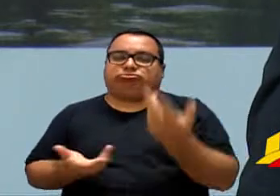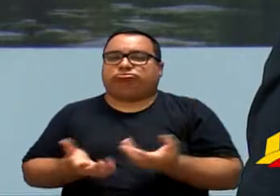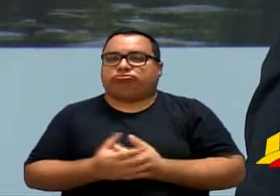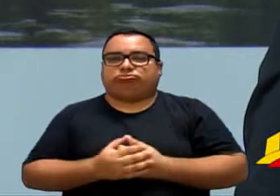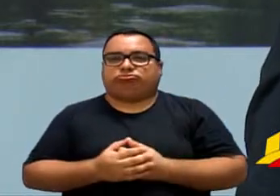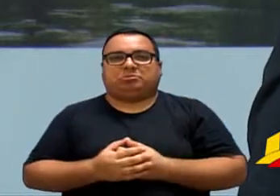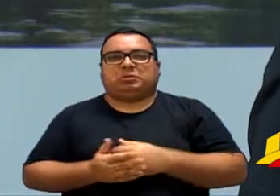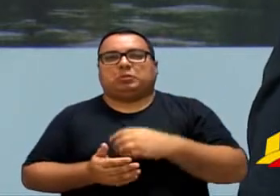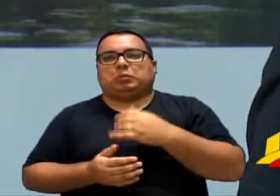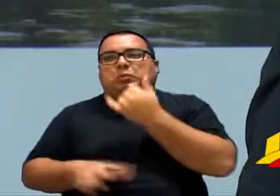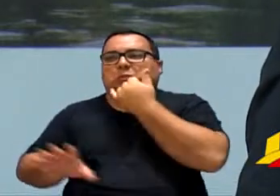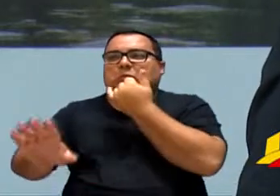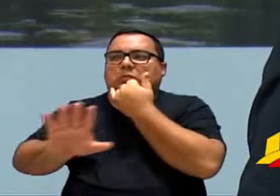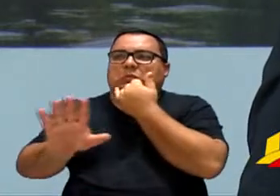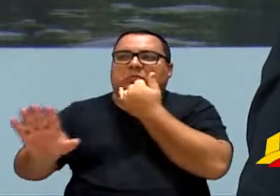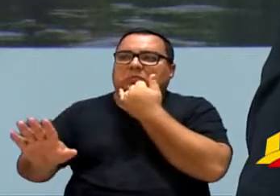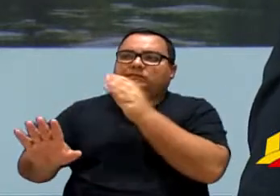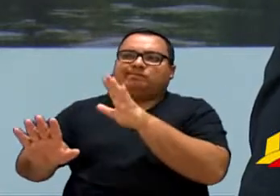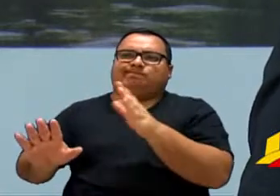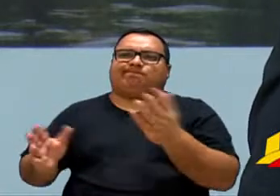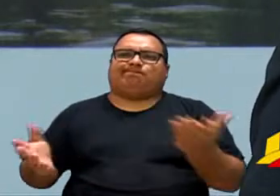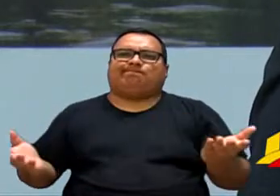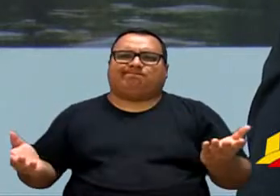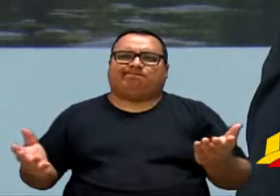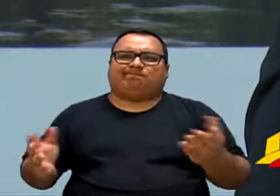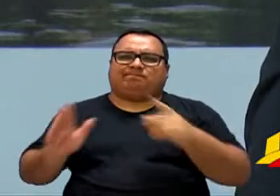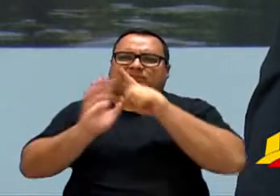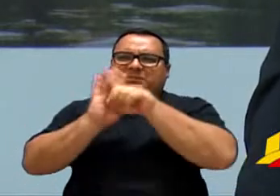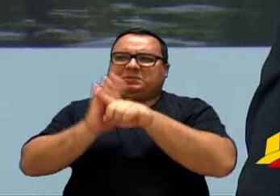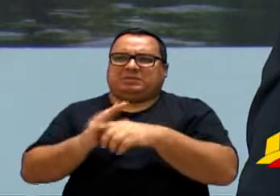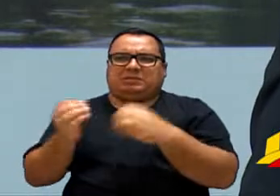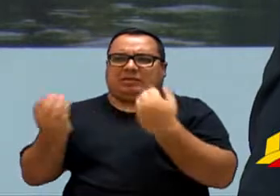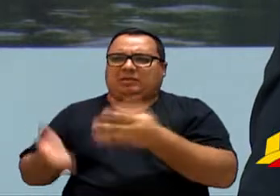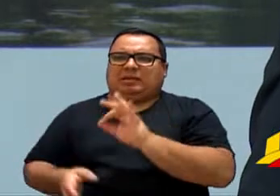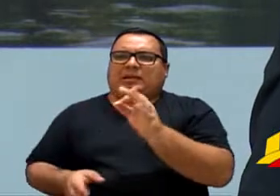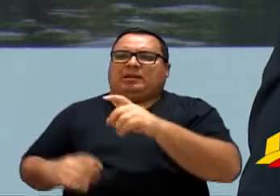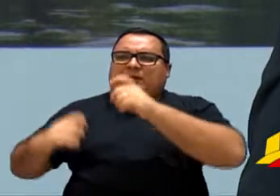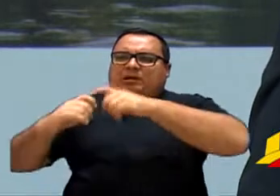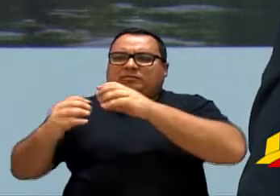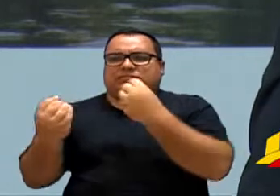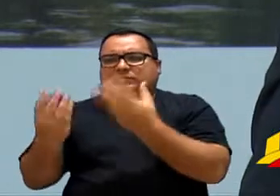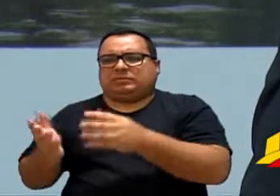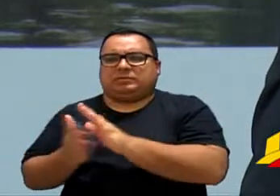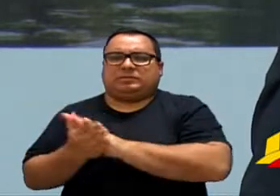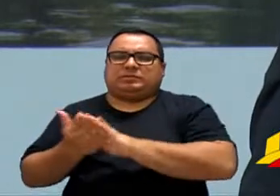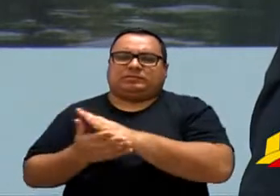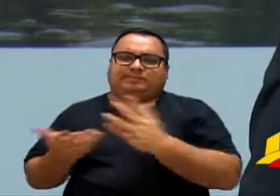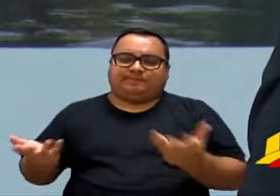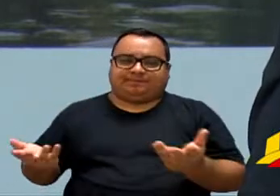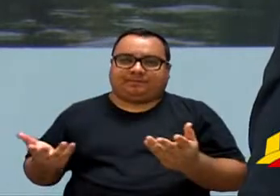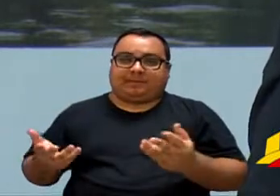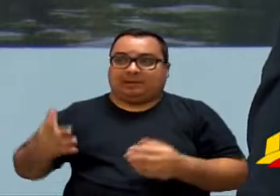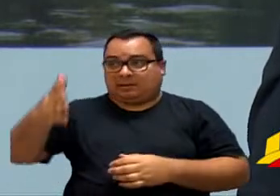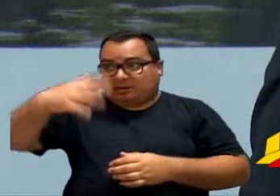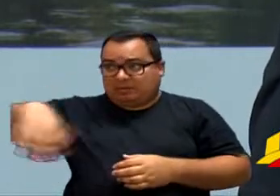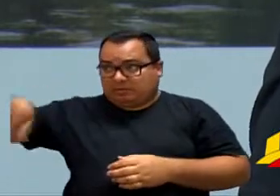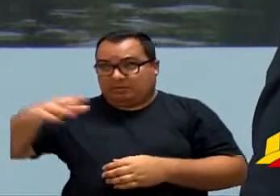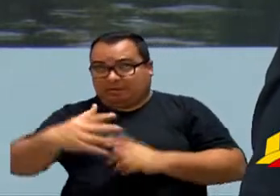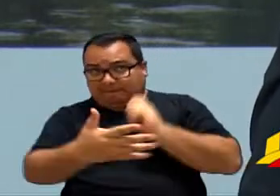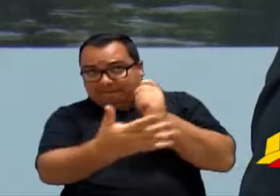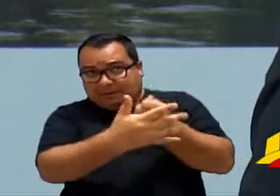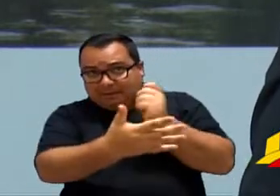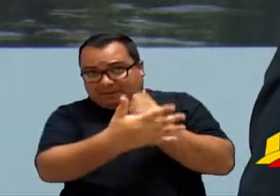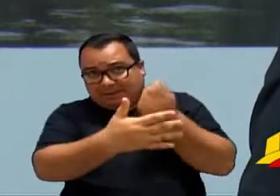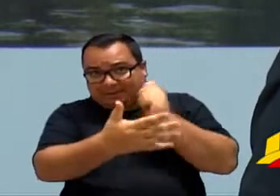serviço prestação de serviço exames e criando dificuldade para os seus usuários que muitas vezes estão sentindo dor precisando de fazer